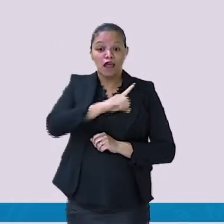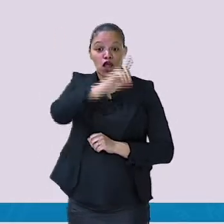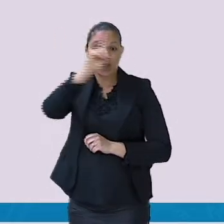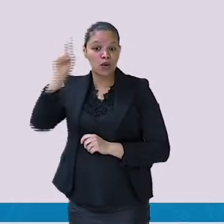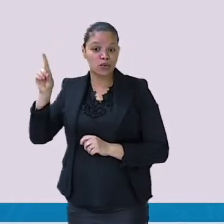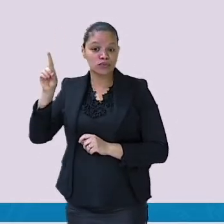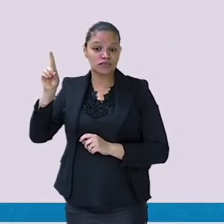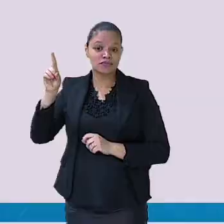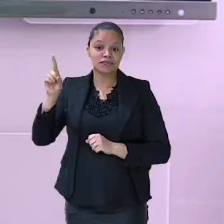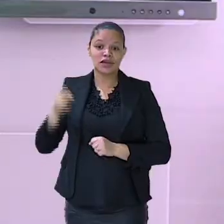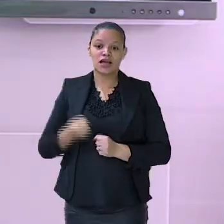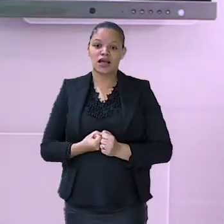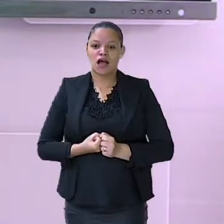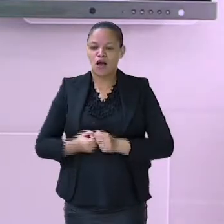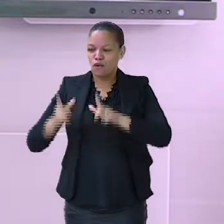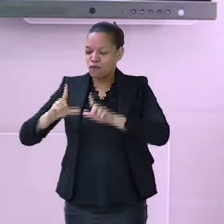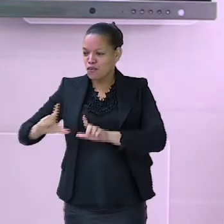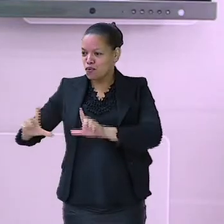janeiro de 2019.